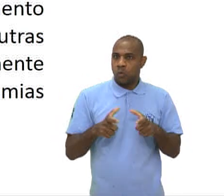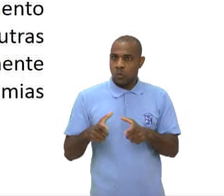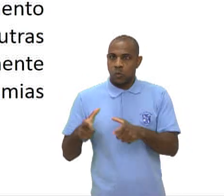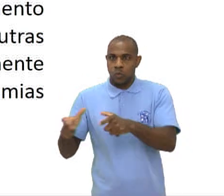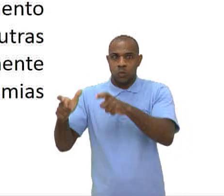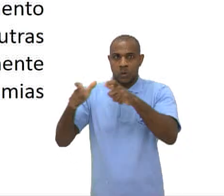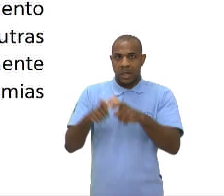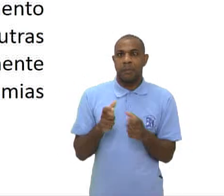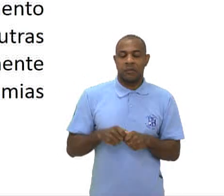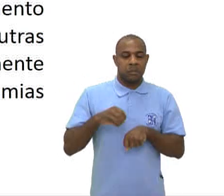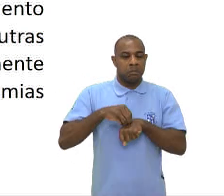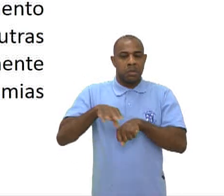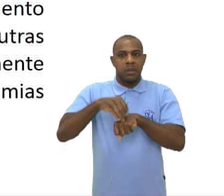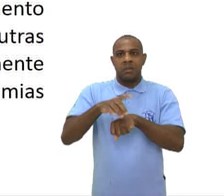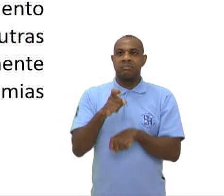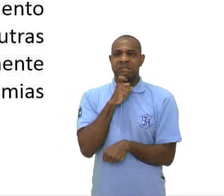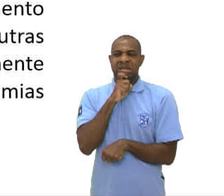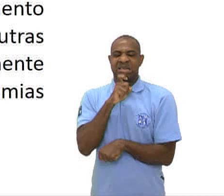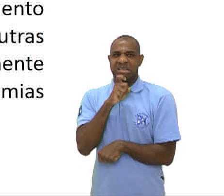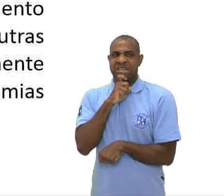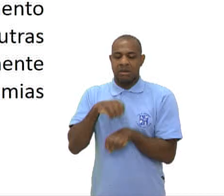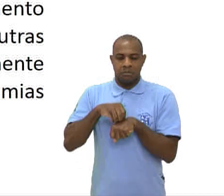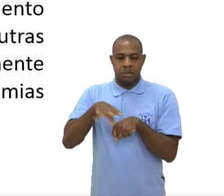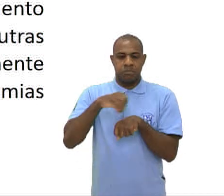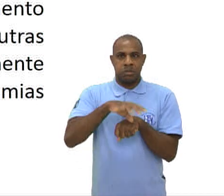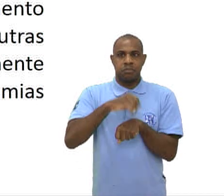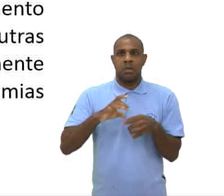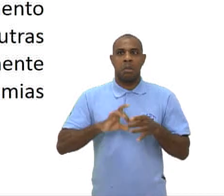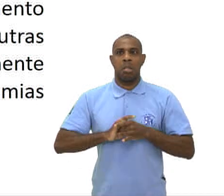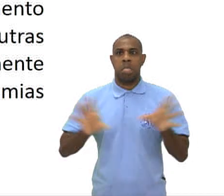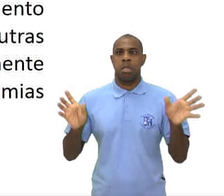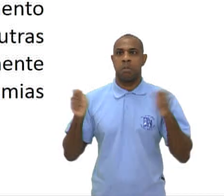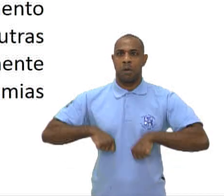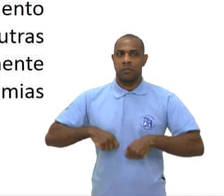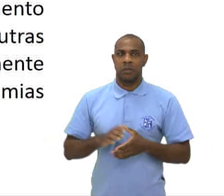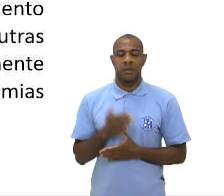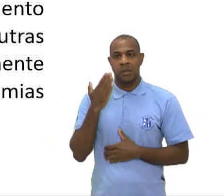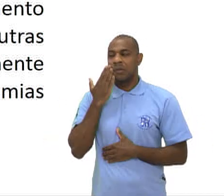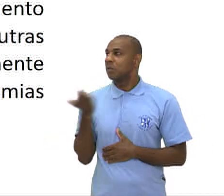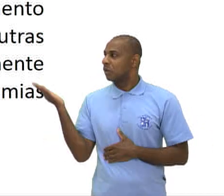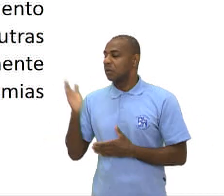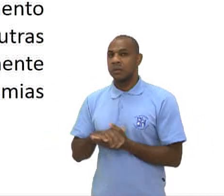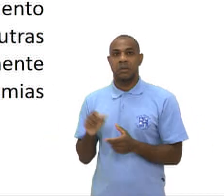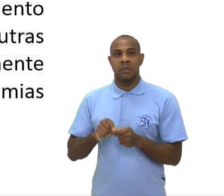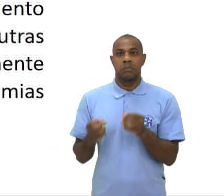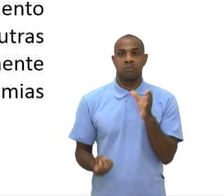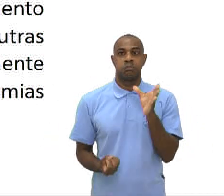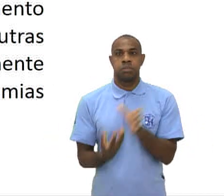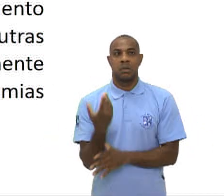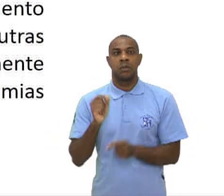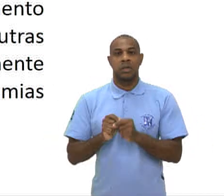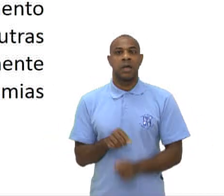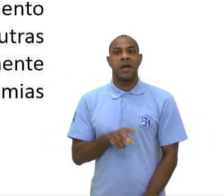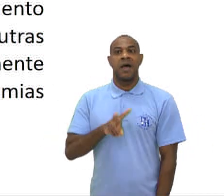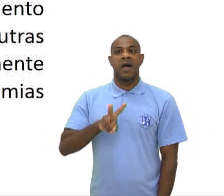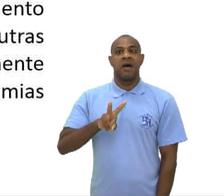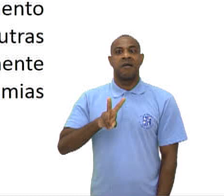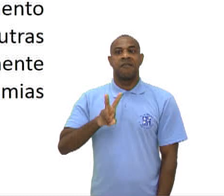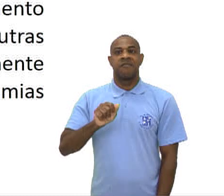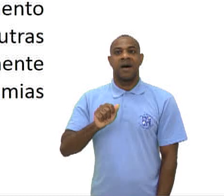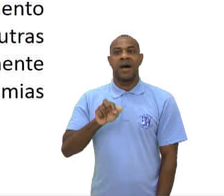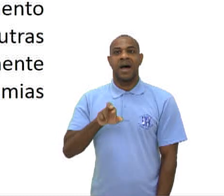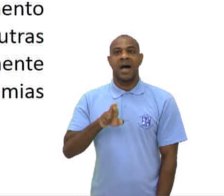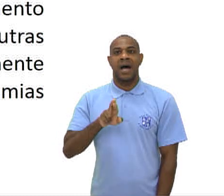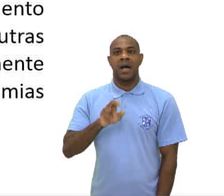de milhões de anos atrás. O despertar de um vírus pré-histórico congelado, o ressurgimento da varíola, a dengue que se instala na Europa,